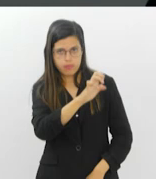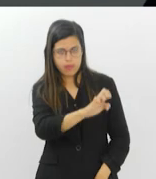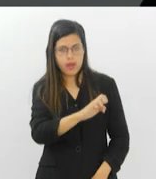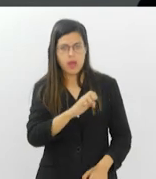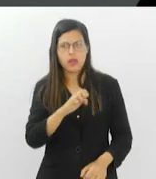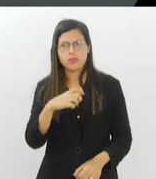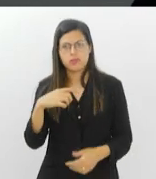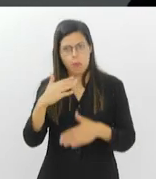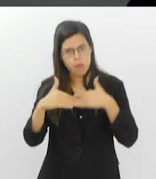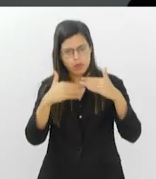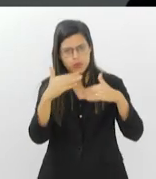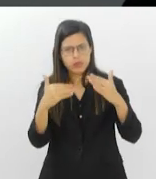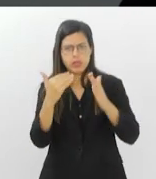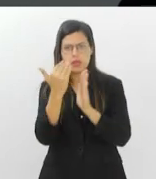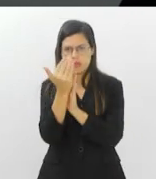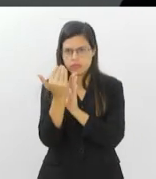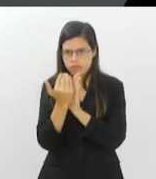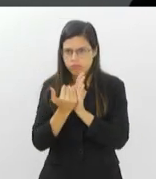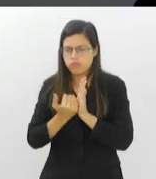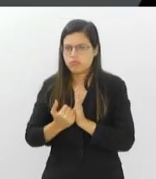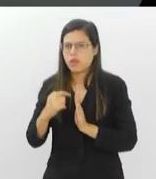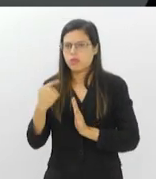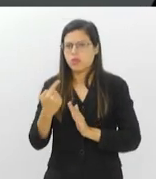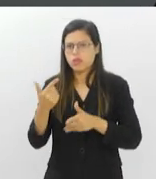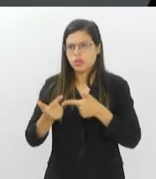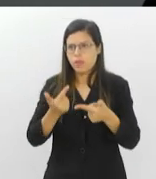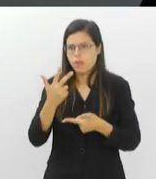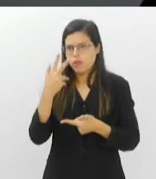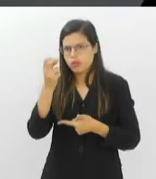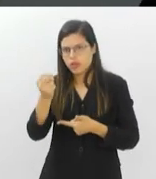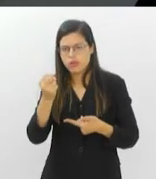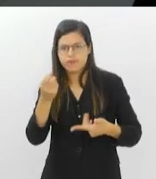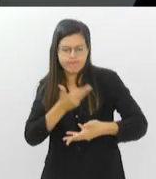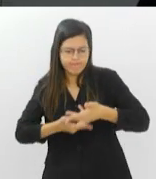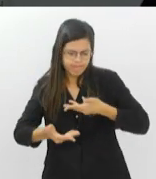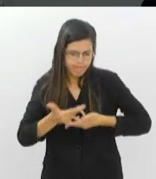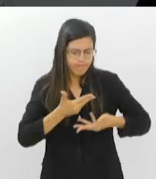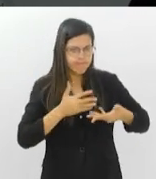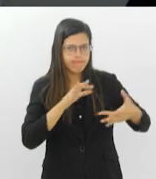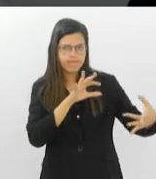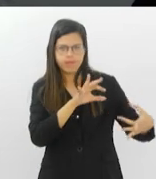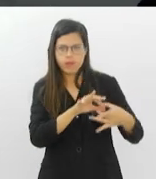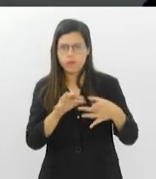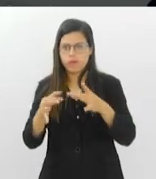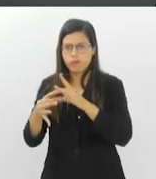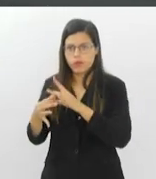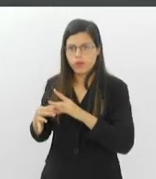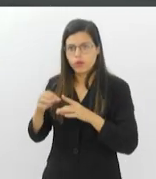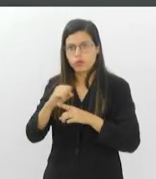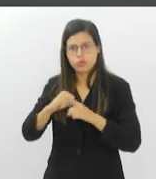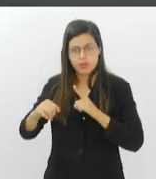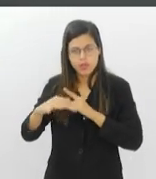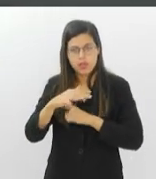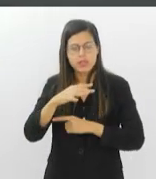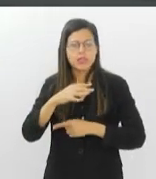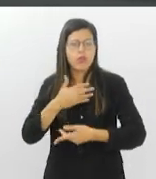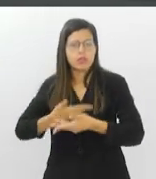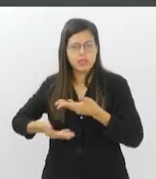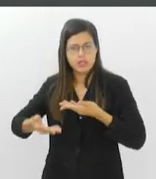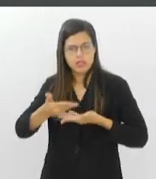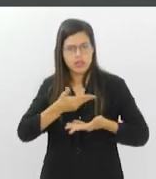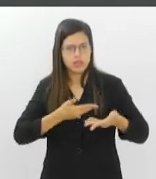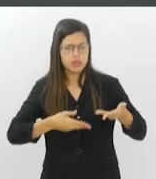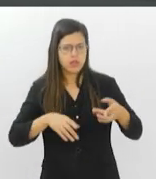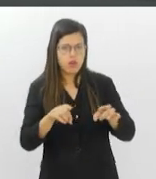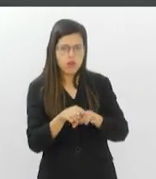de triagem, nós trabalhamos fortemente o fortalecimento de vínculos, a convivência familiar, a socialização, a interação, né, a inserção no